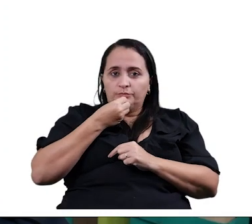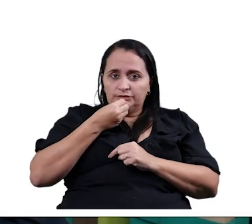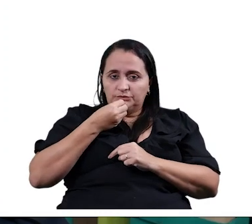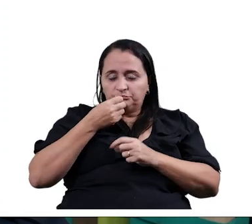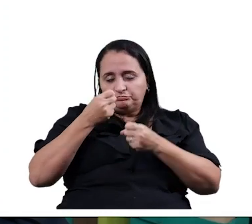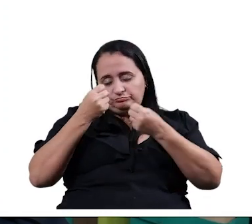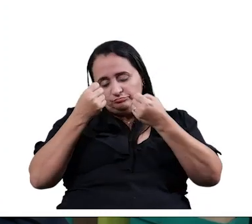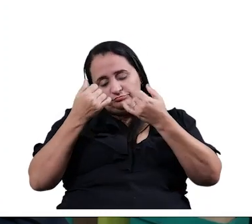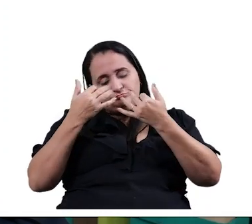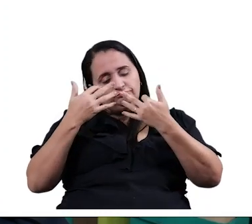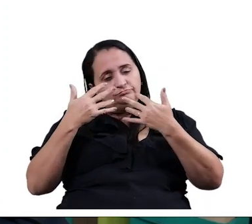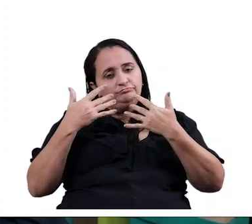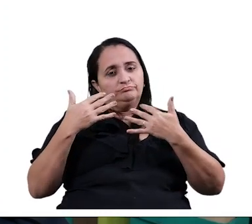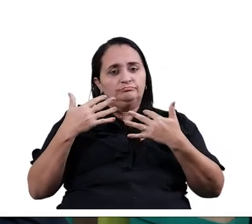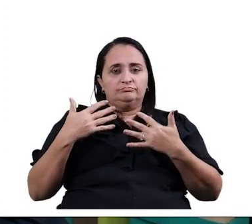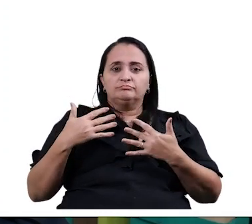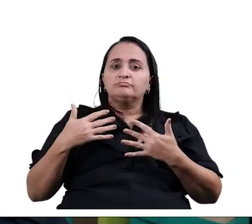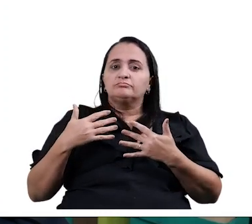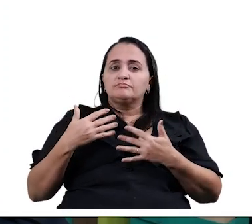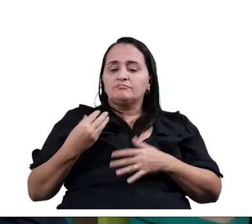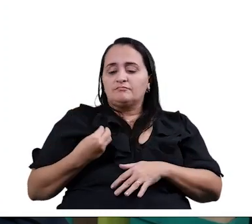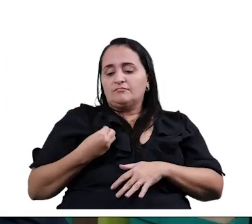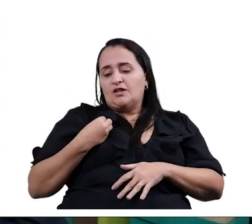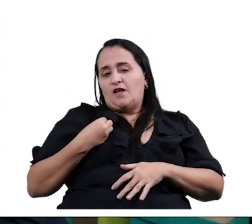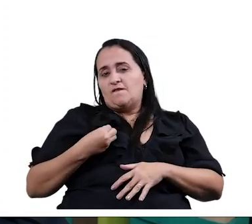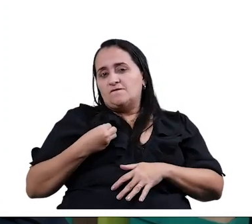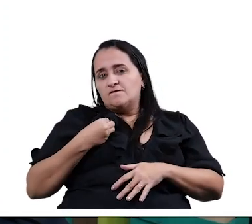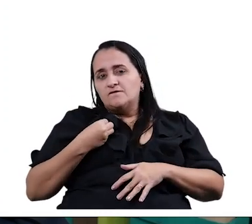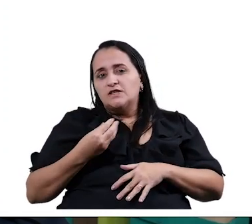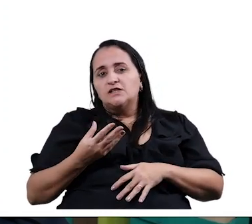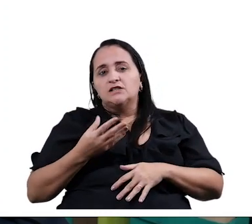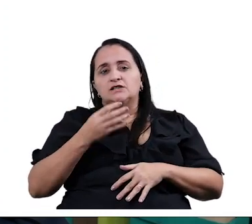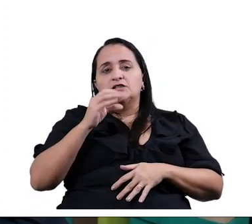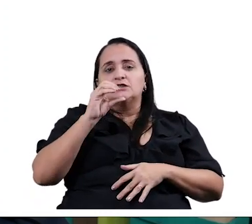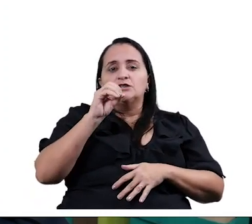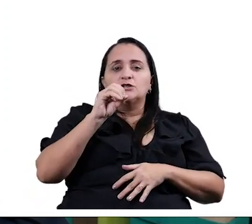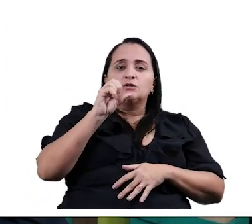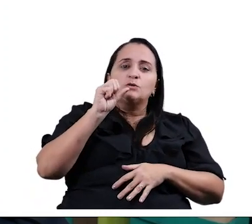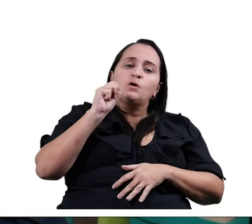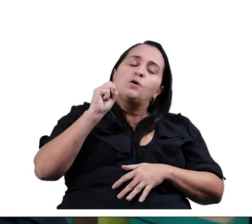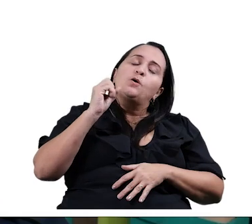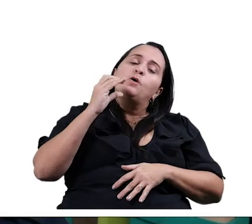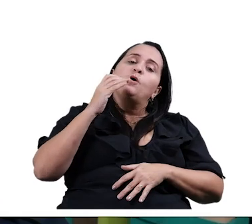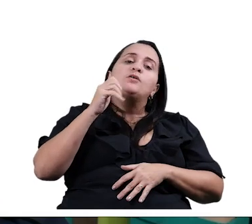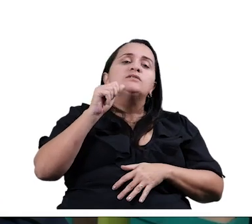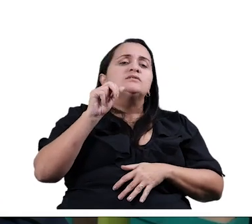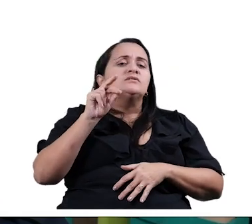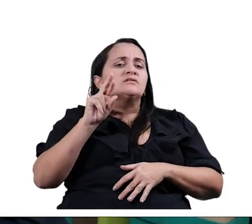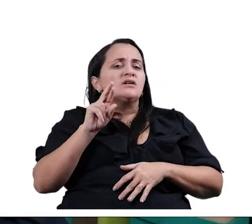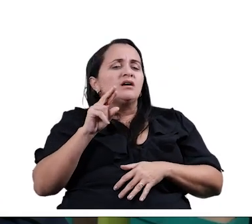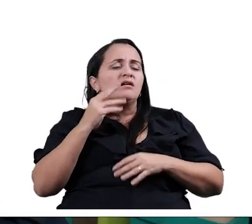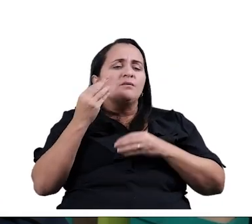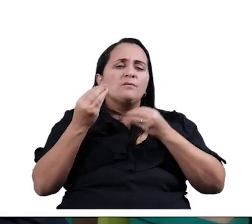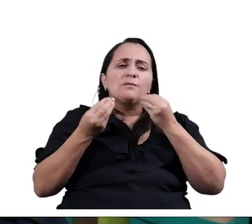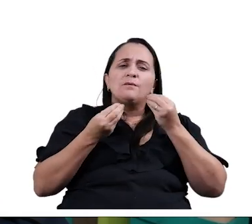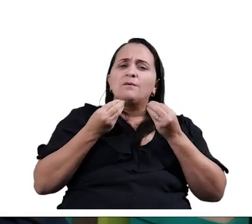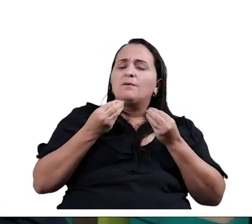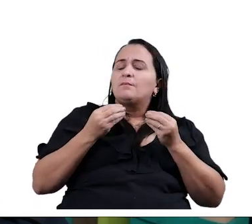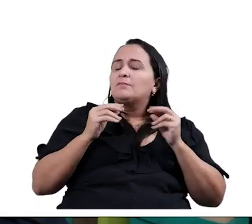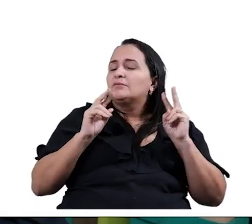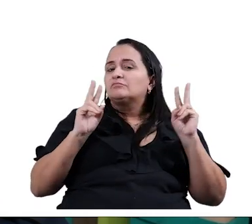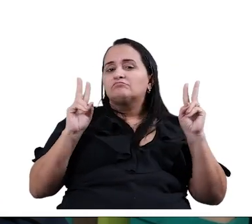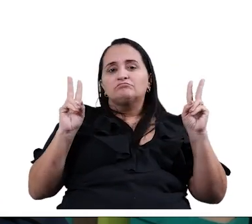queria que você fosse informado, com mais detalhes, alguns aspectos da vida do jogador.